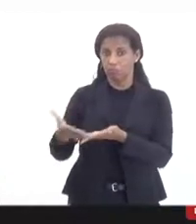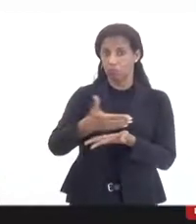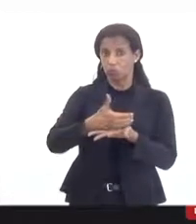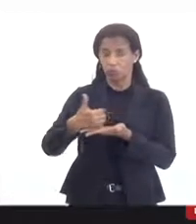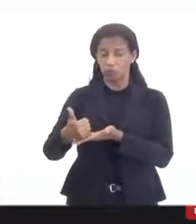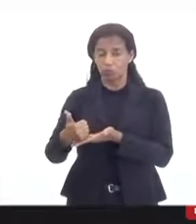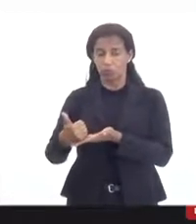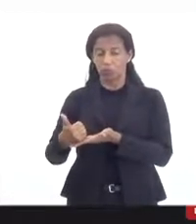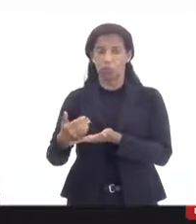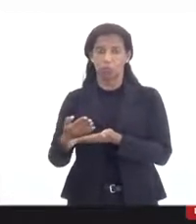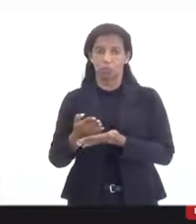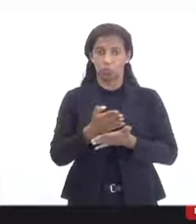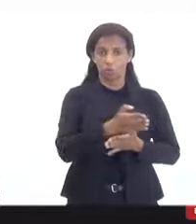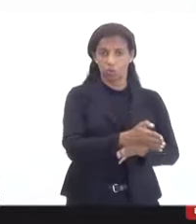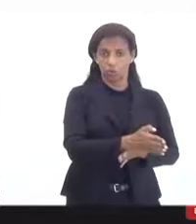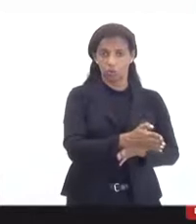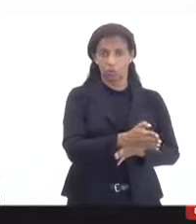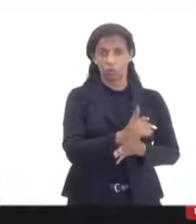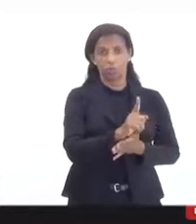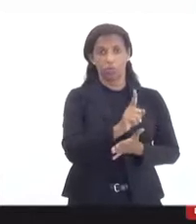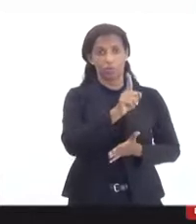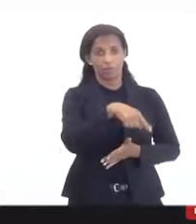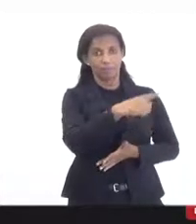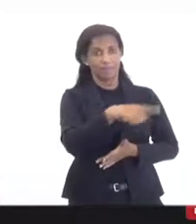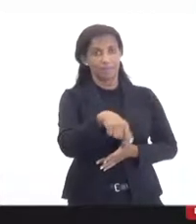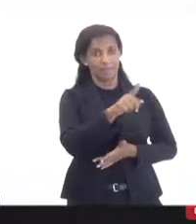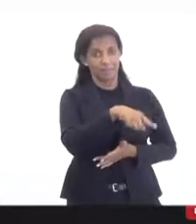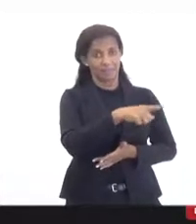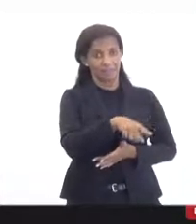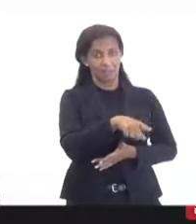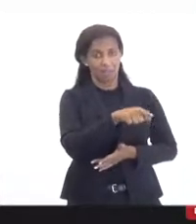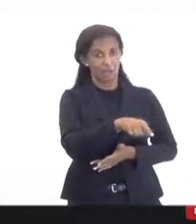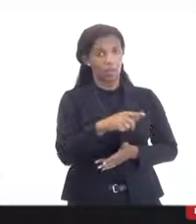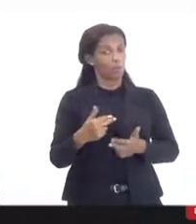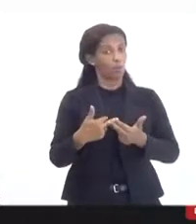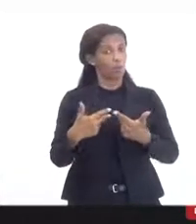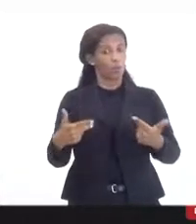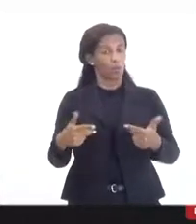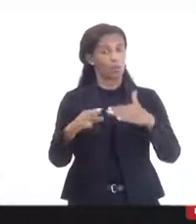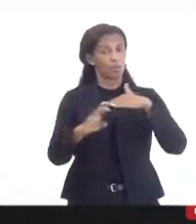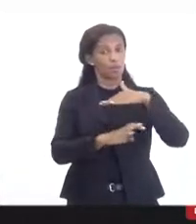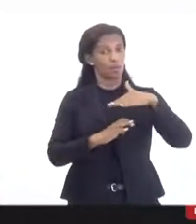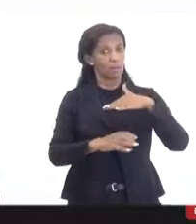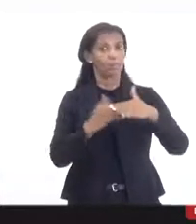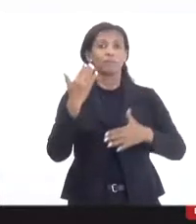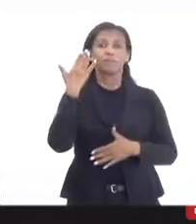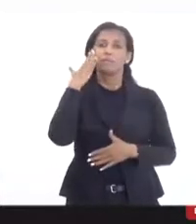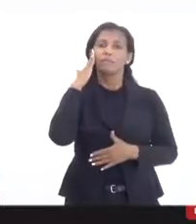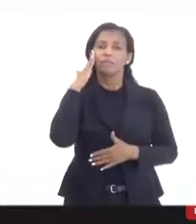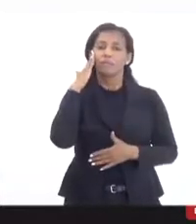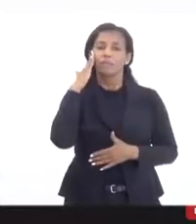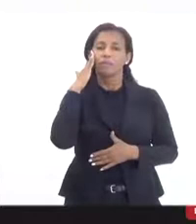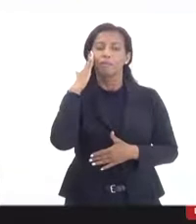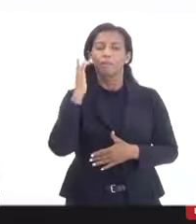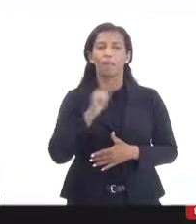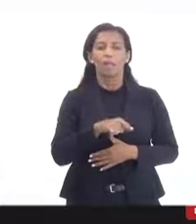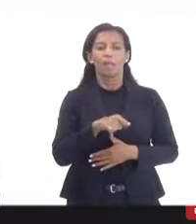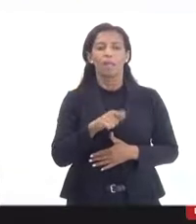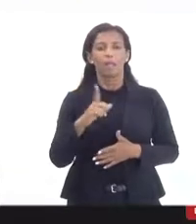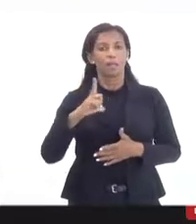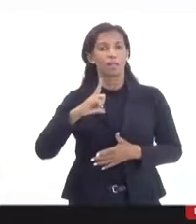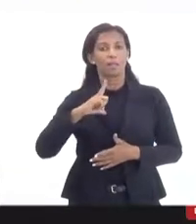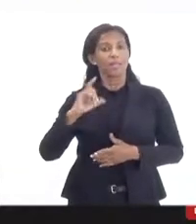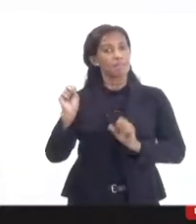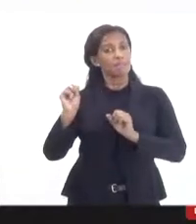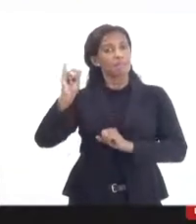para o destino, a minha hipótese de isenção ou não incidência, é uma coisa que a empresa entende que, não, que há uma atecnia, porque houve,